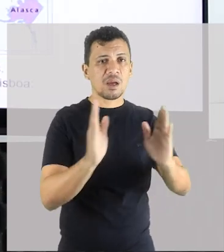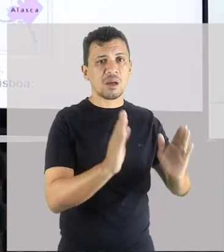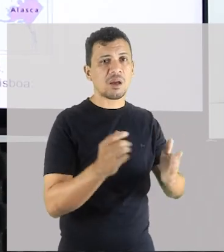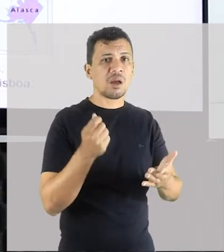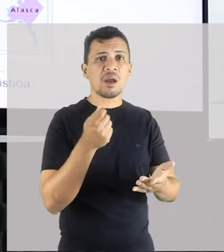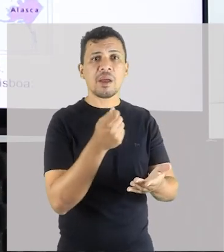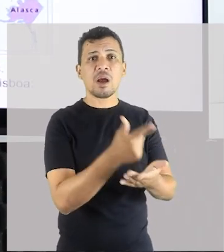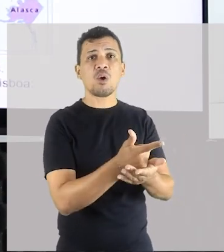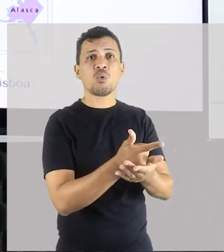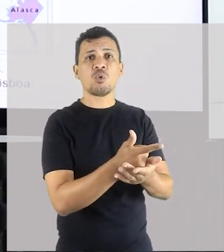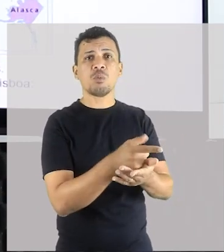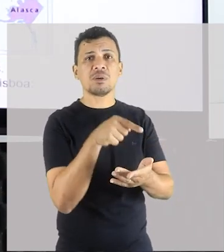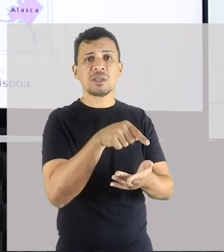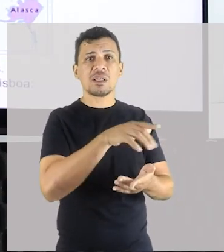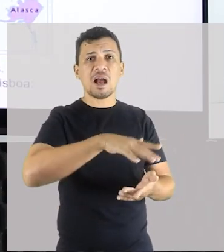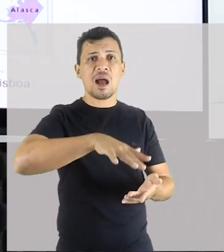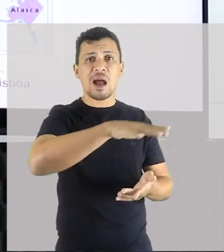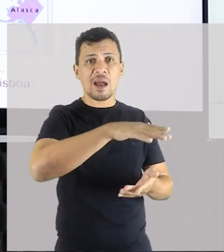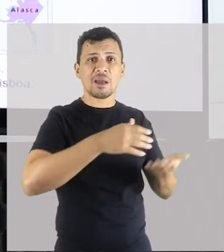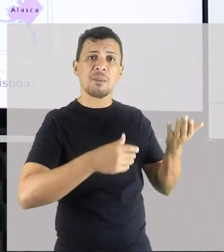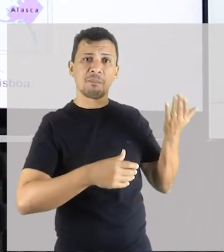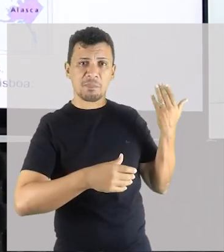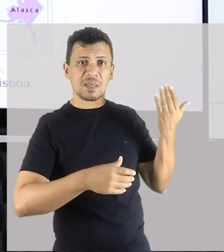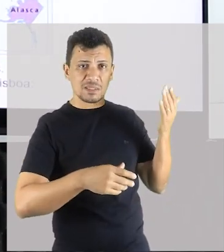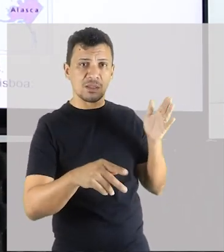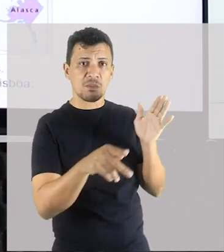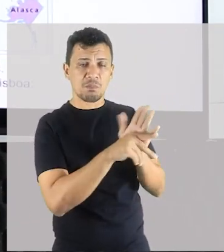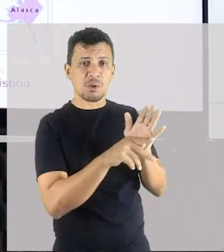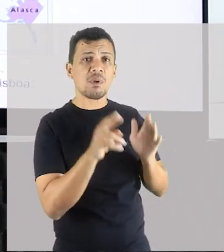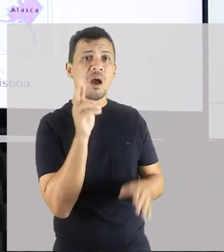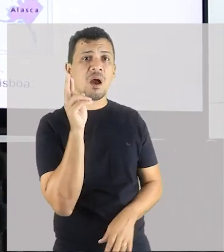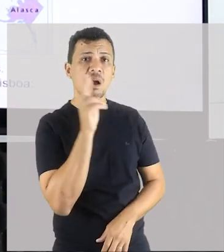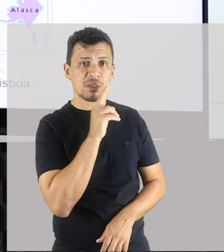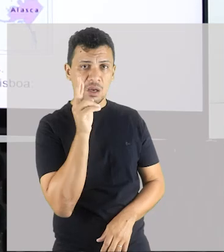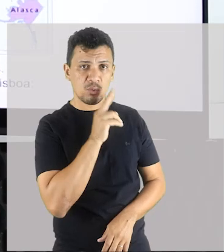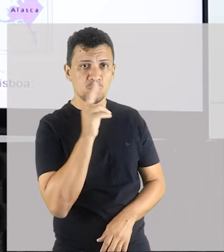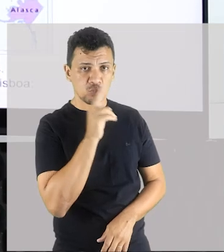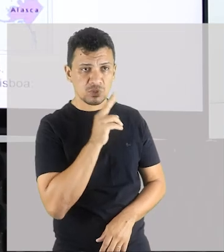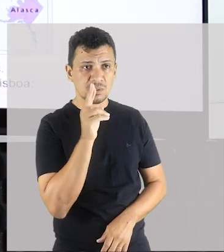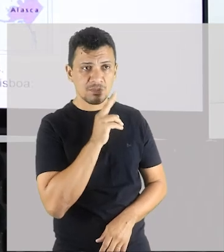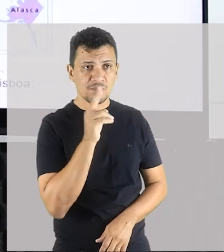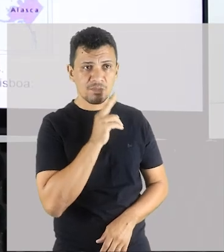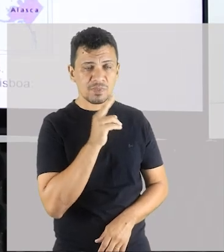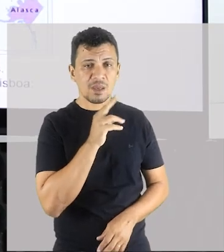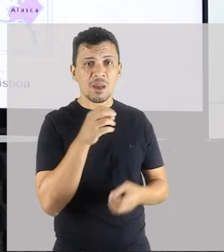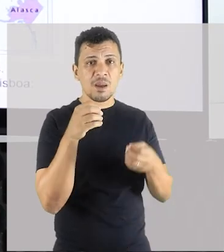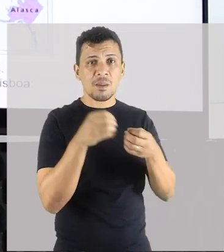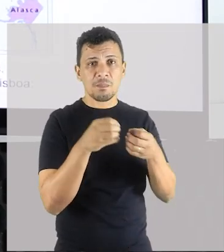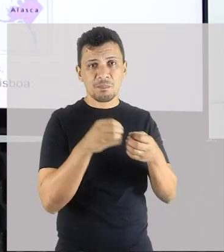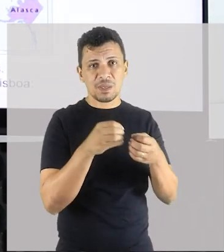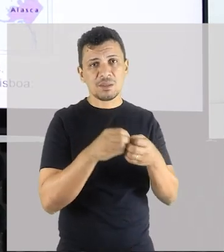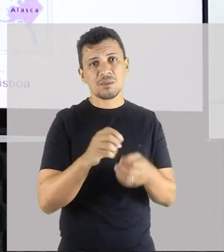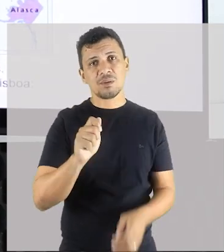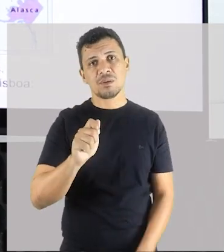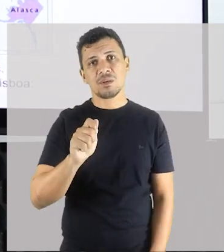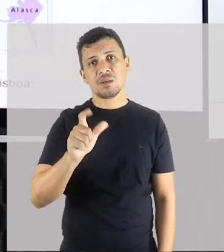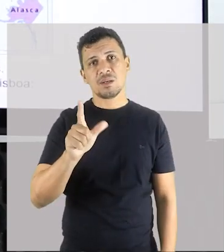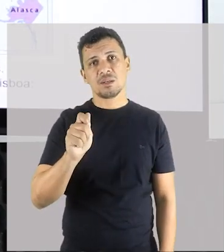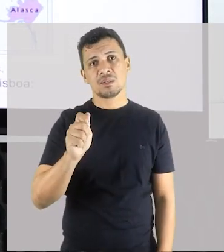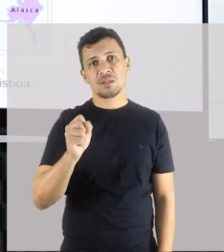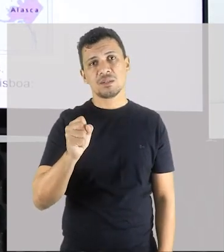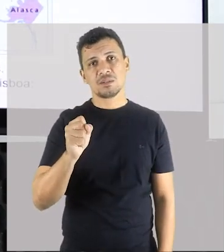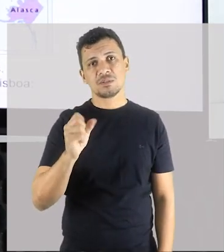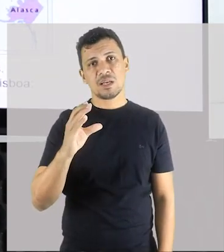da Rússia, que está nessa região do Havaí e do Alasca, né, para nós entendermos